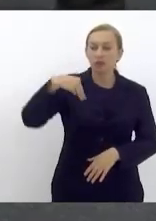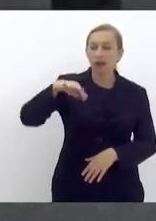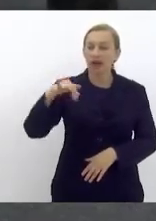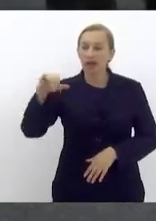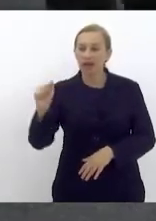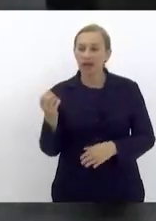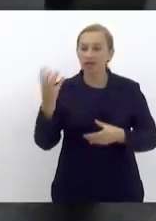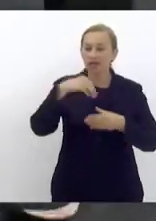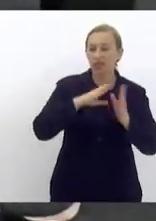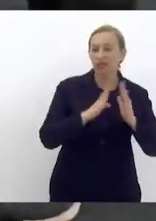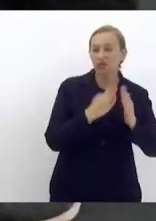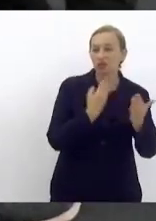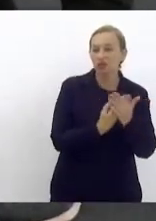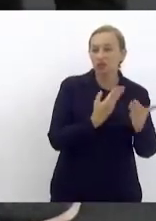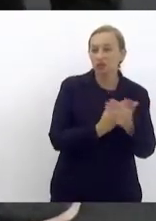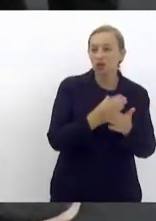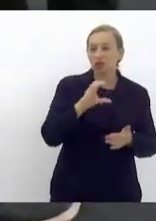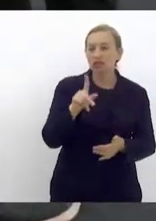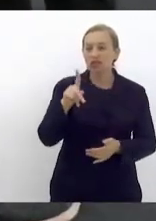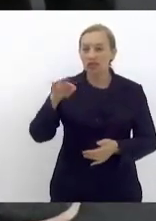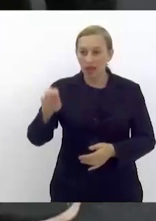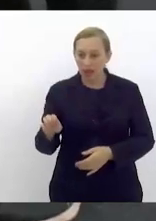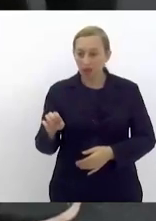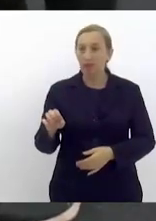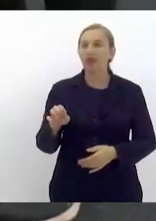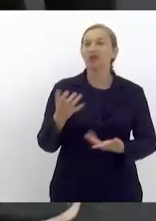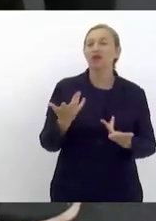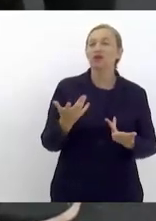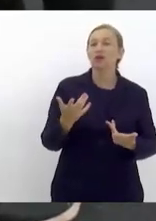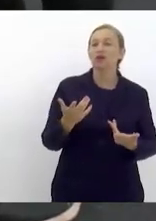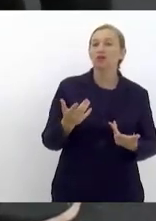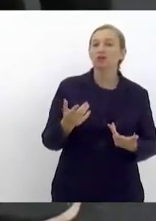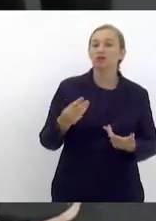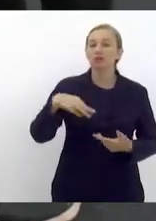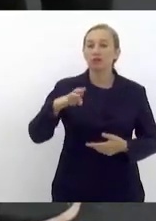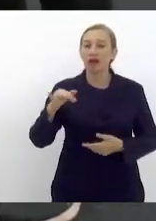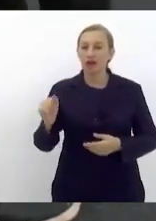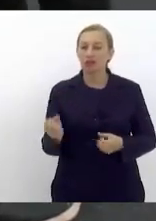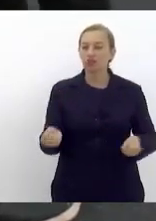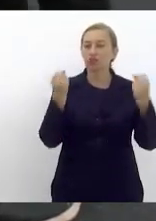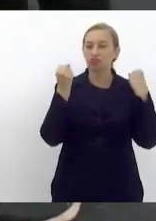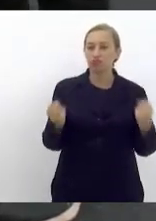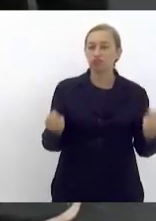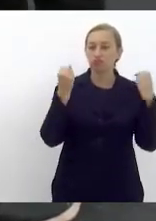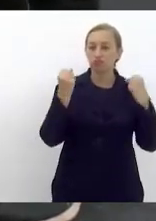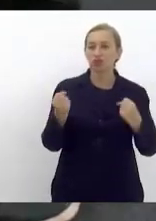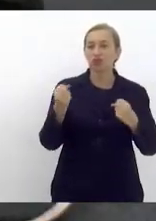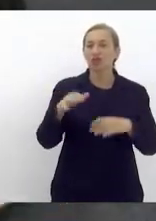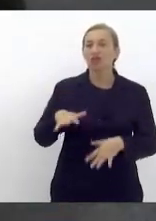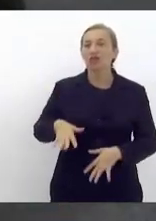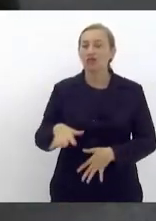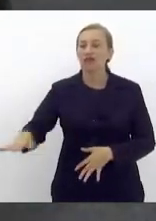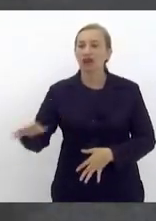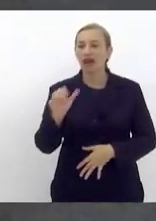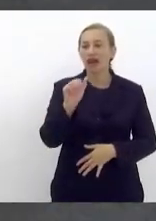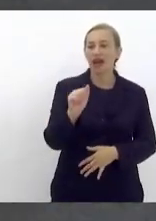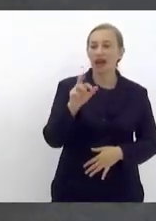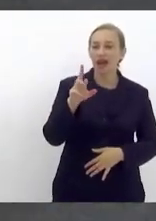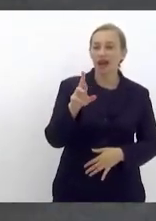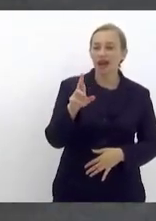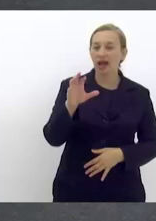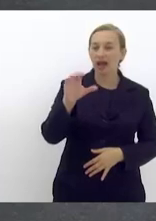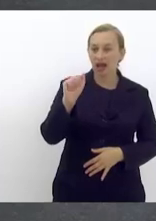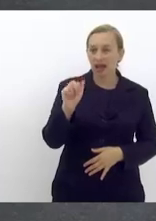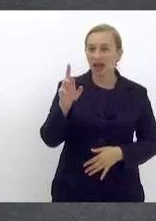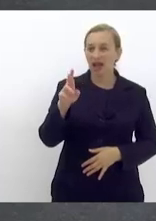de uma escola, dentro de um CIEP, enquanto Maria Eduarda fazia educação física na favela de Acari. Então, a gente não